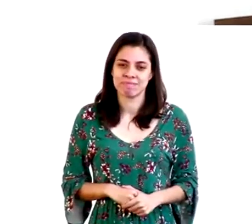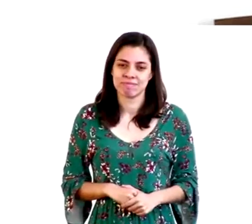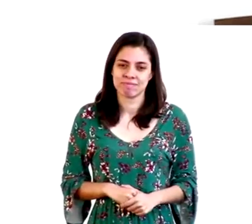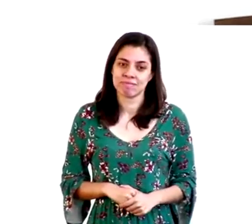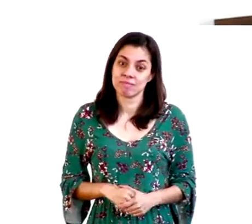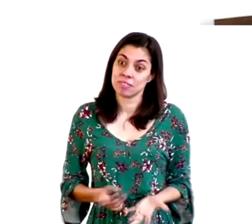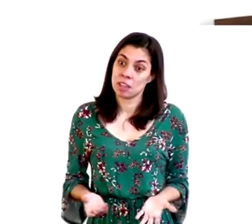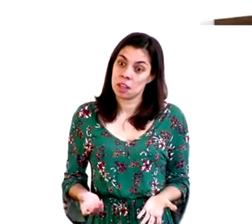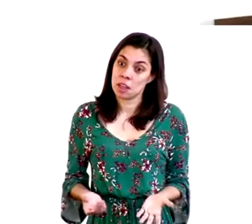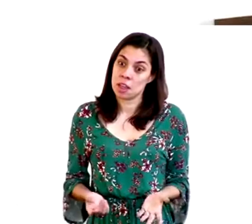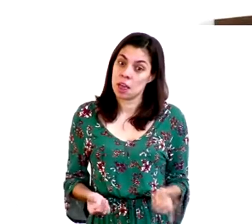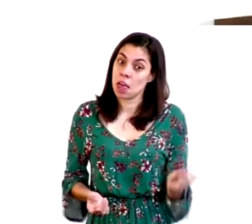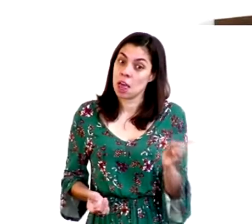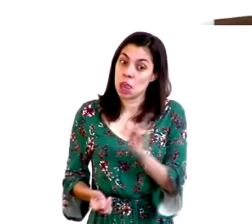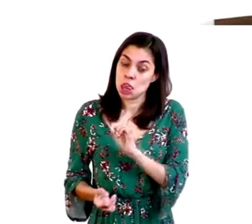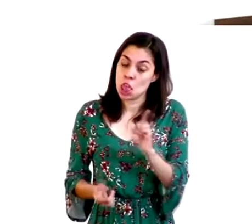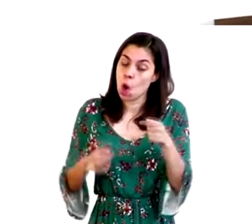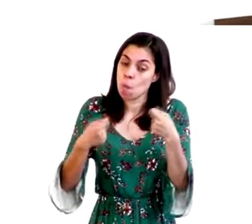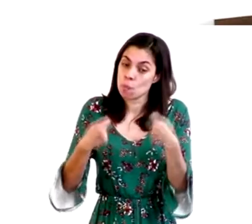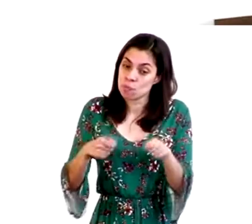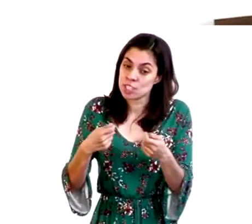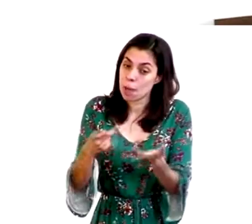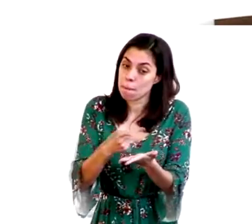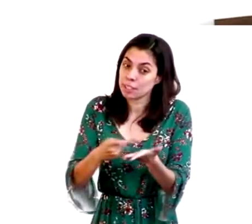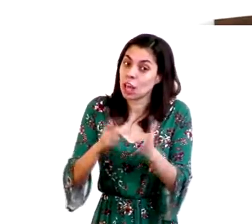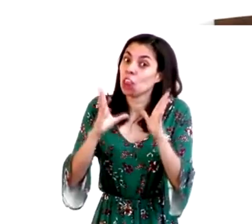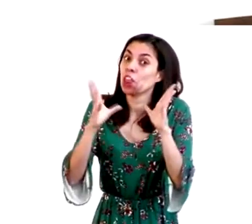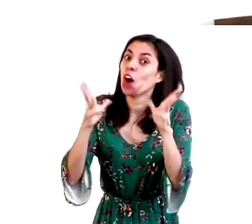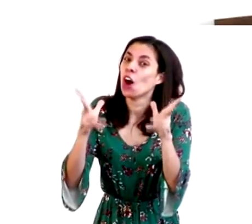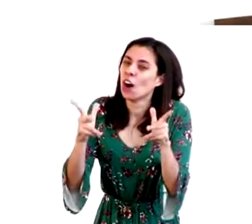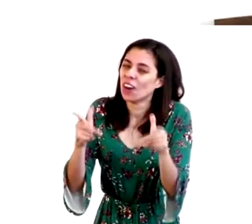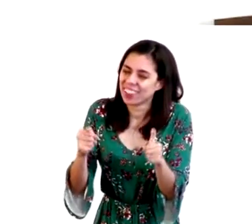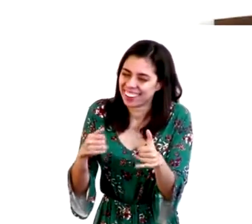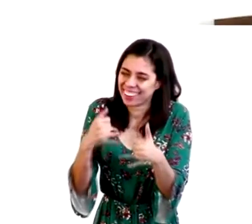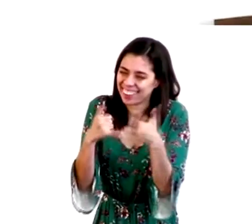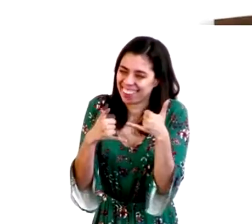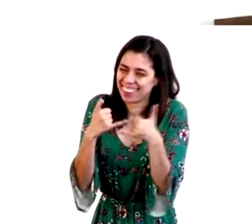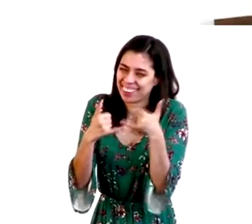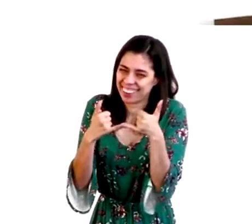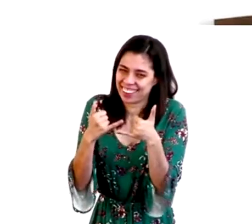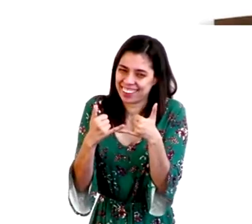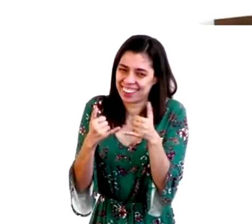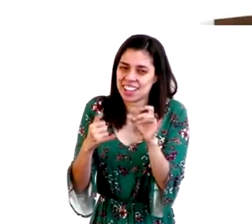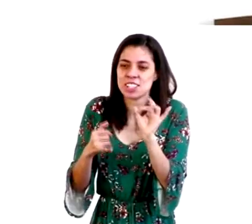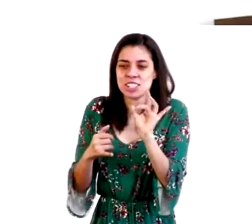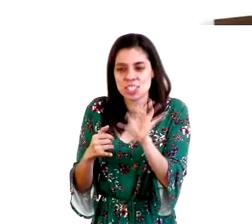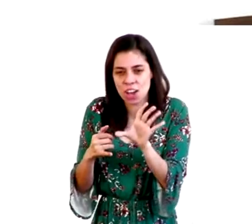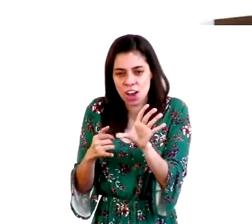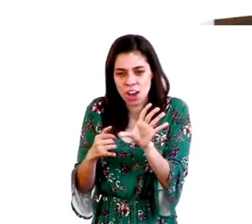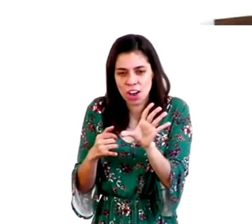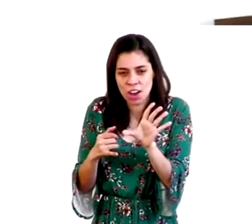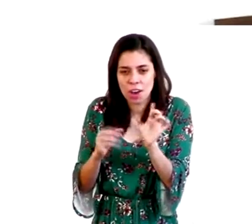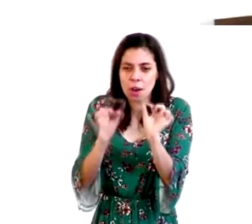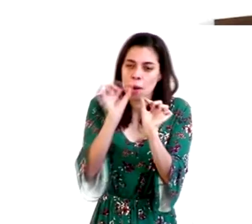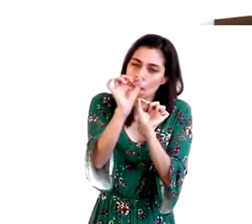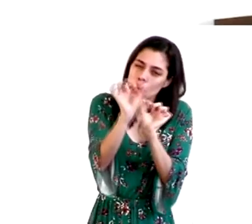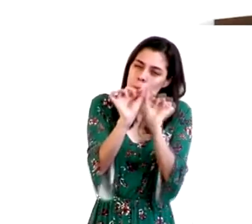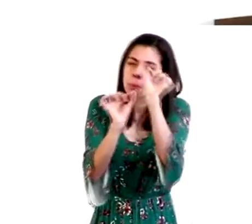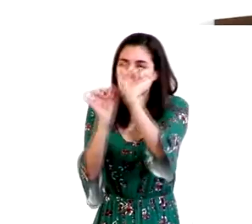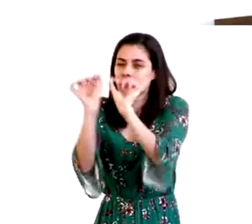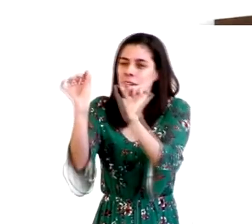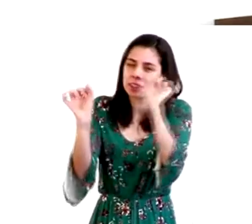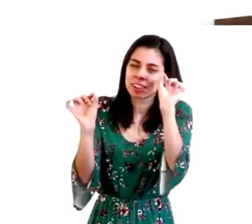todas. Mas, em meio às estrelas, desenhem o nosso planeta. O planeta onde nós